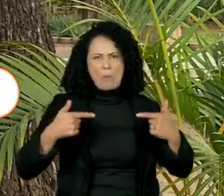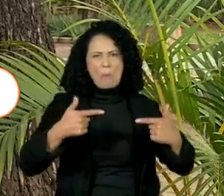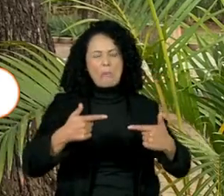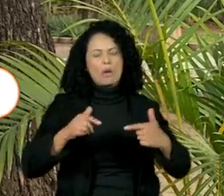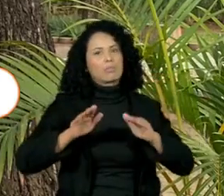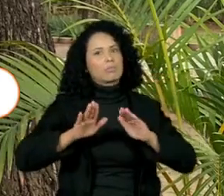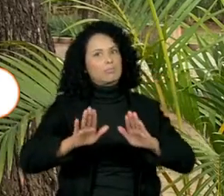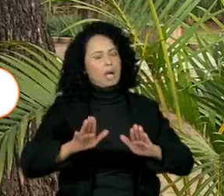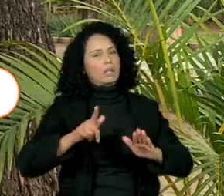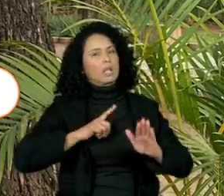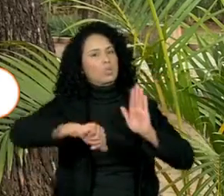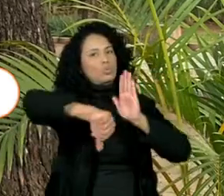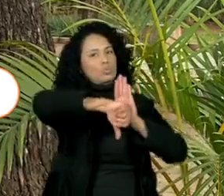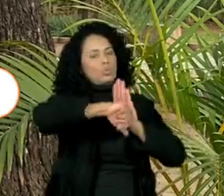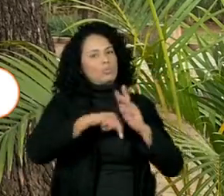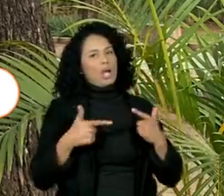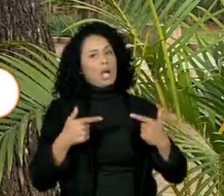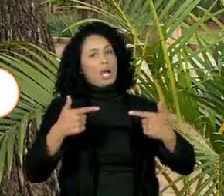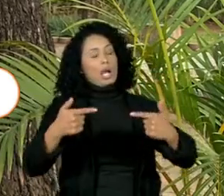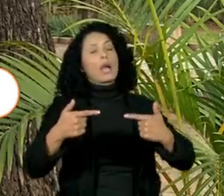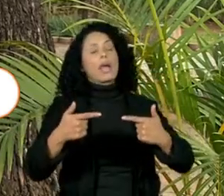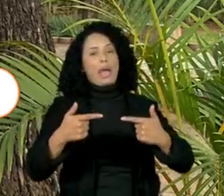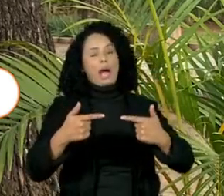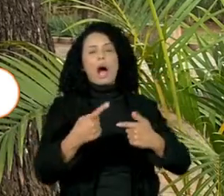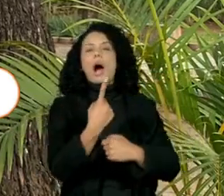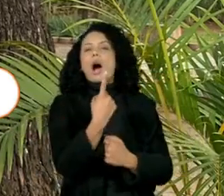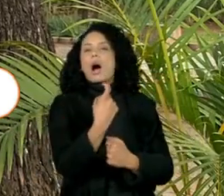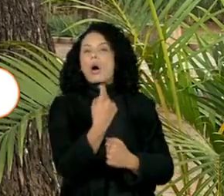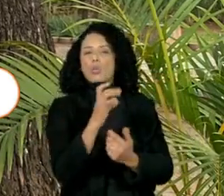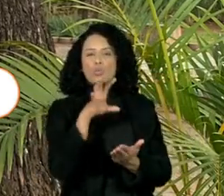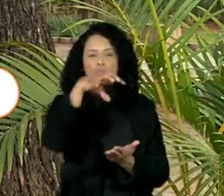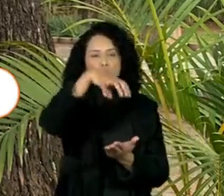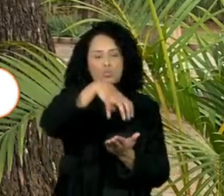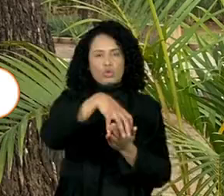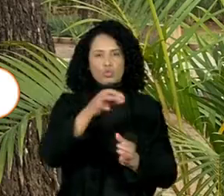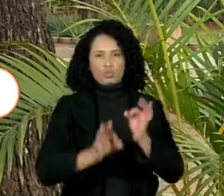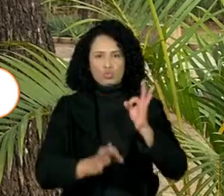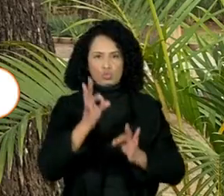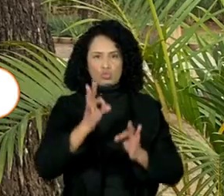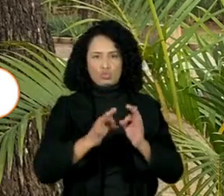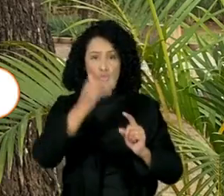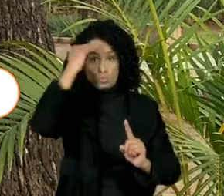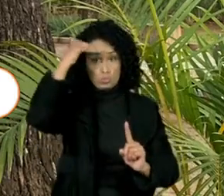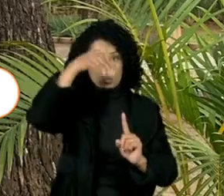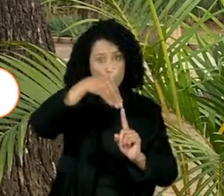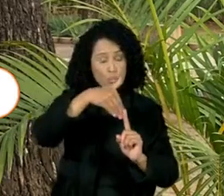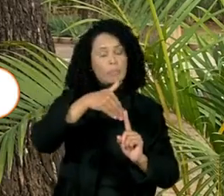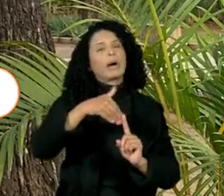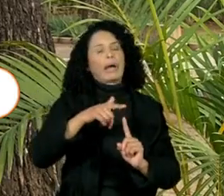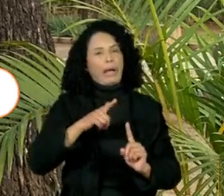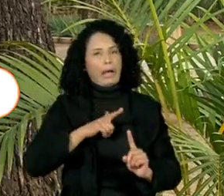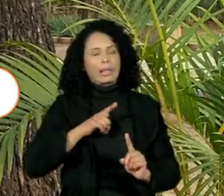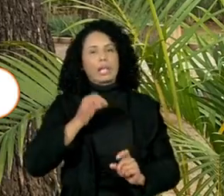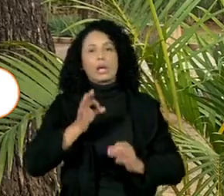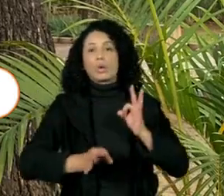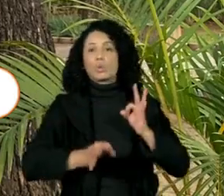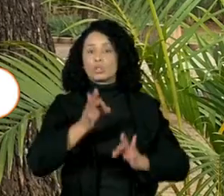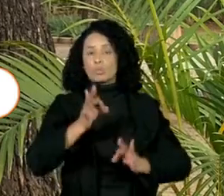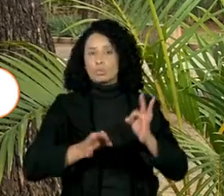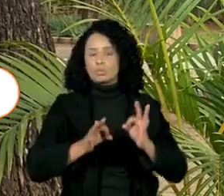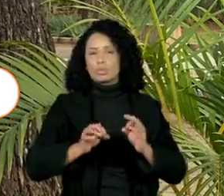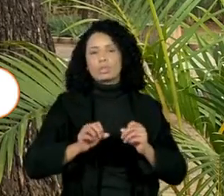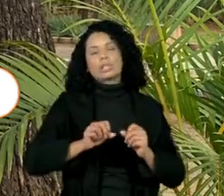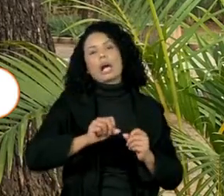relação a crimes de guerra, a única instituição que tem autoridade para julgar e condenar é o Tribunal Internacional de Haia. Então,